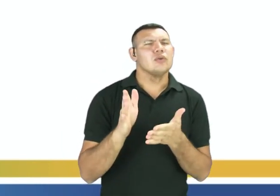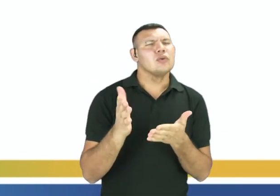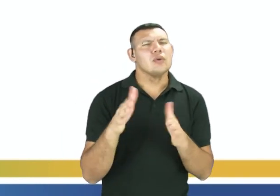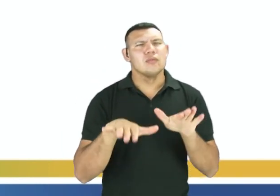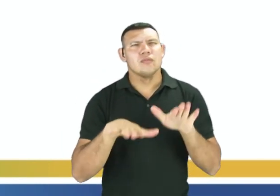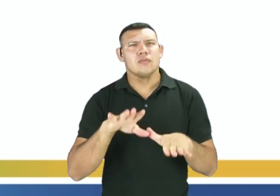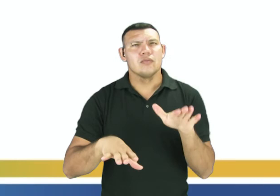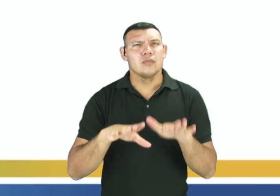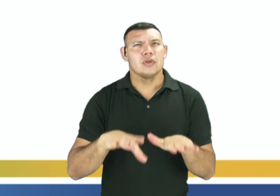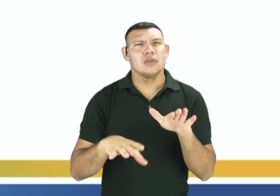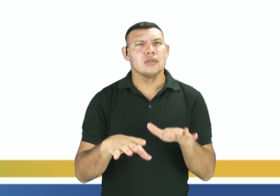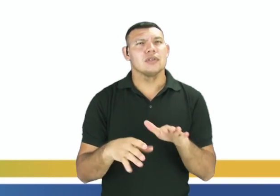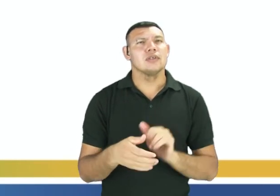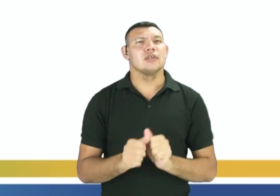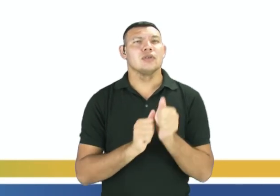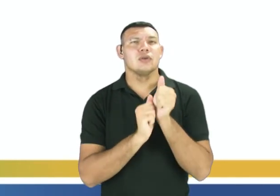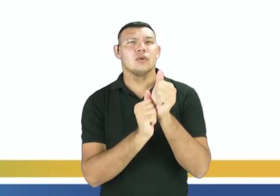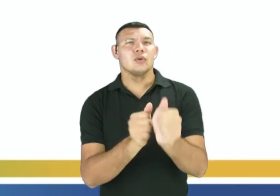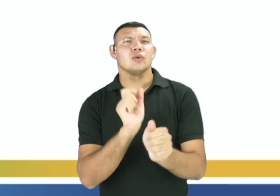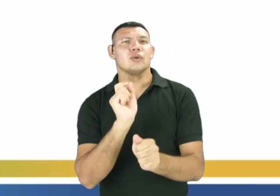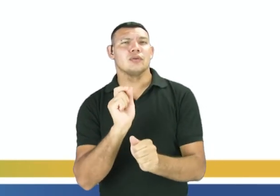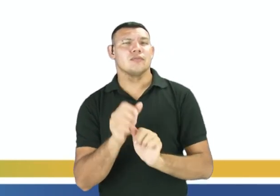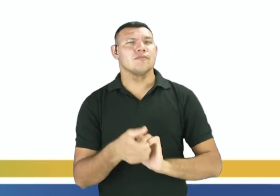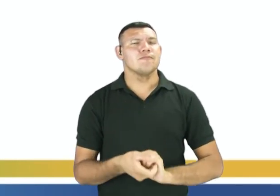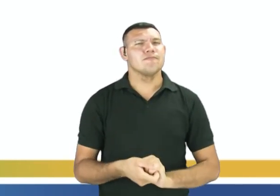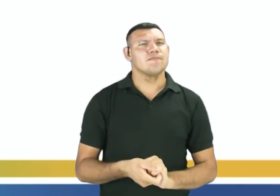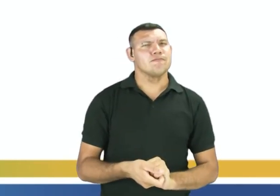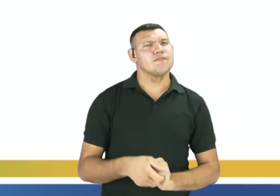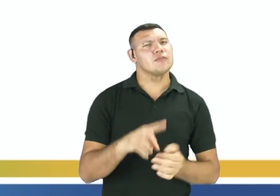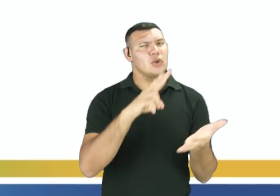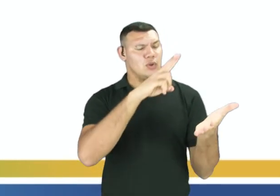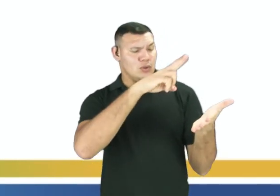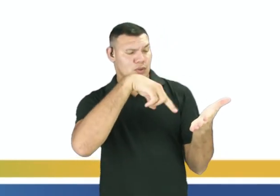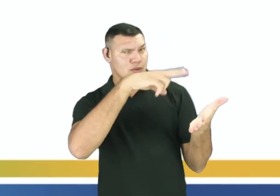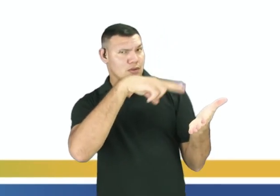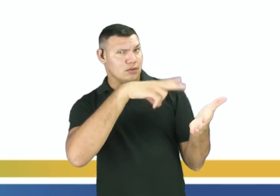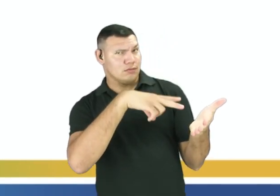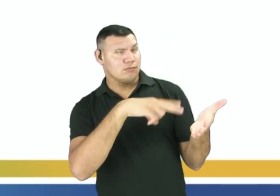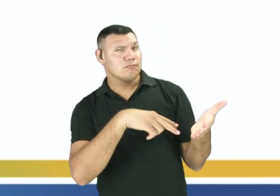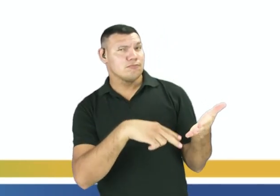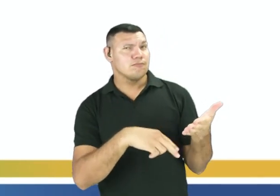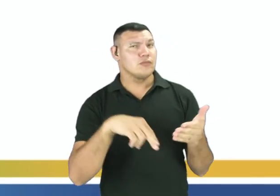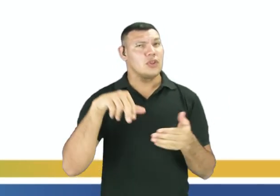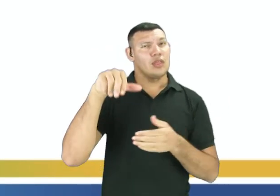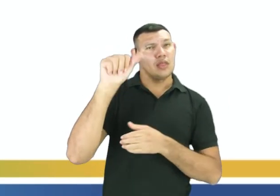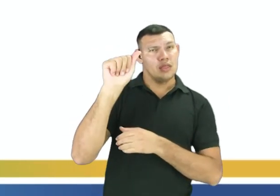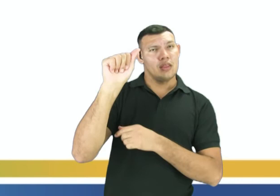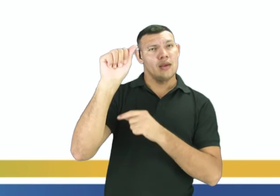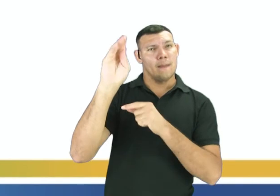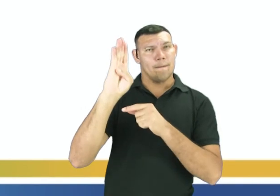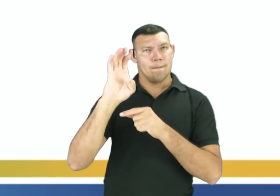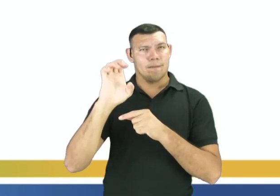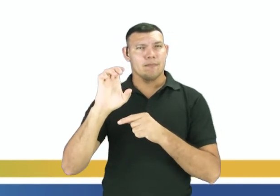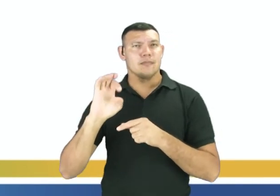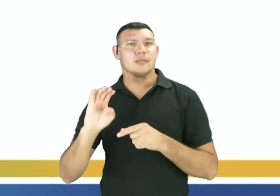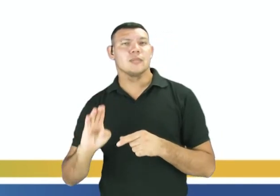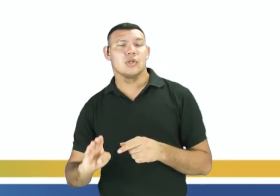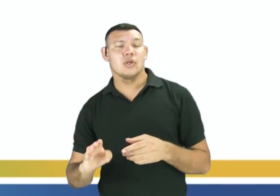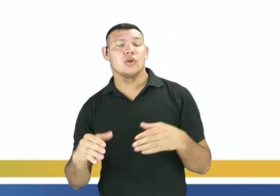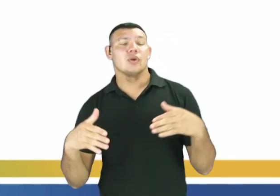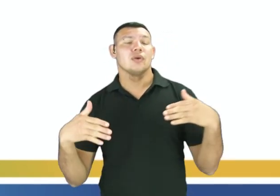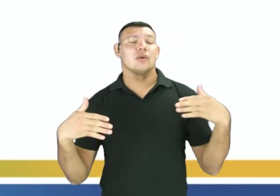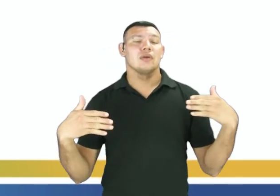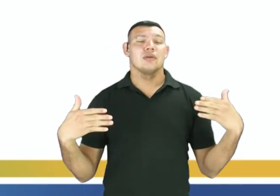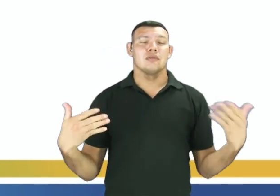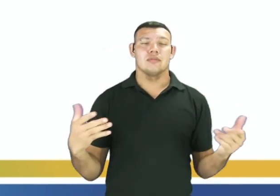quando? Bem, pessoal, vamos fazendo a leitura dessas alternativas e a nossa alternativa